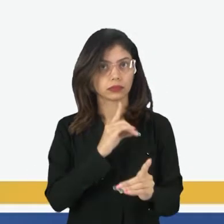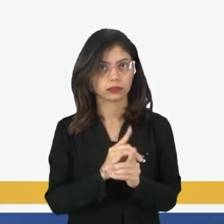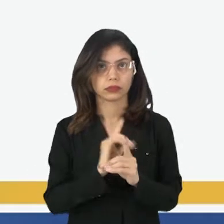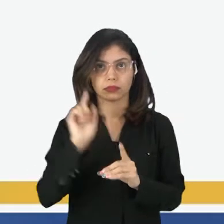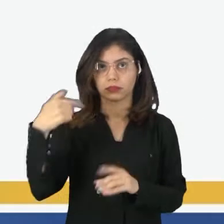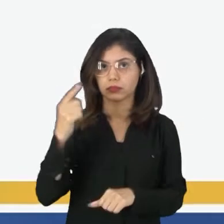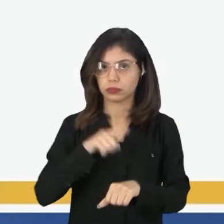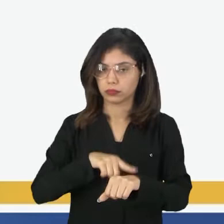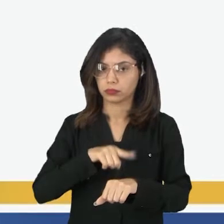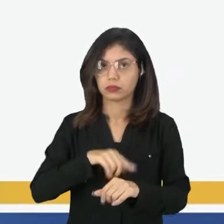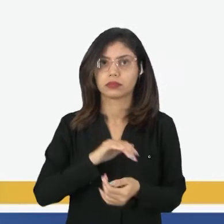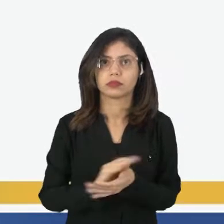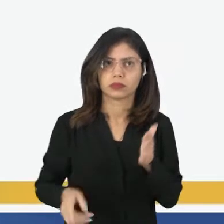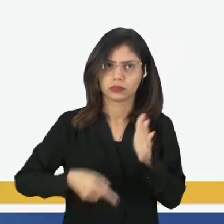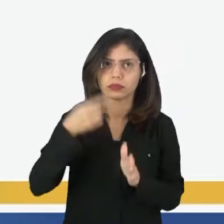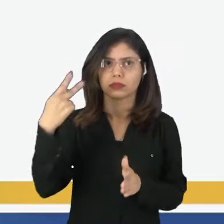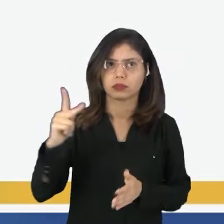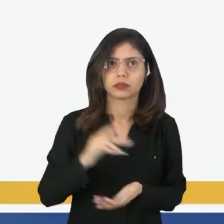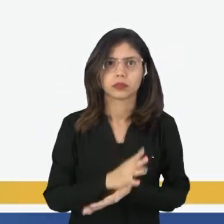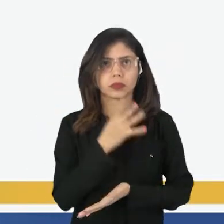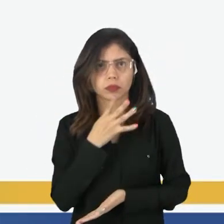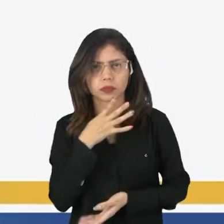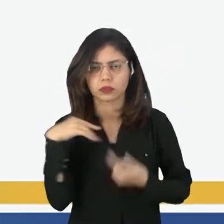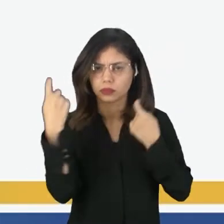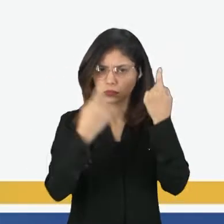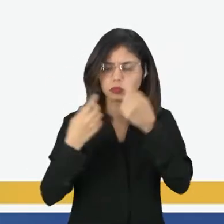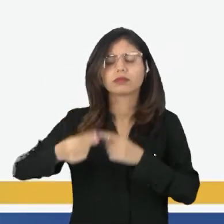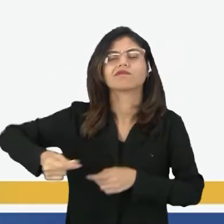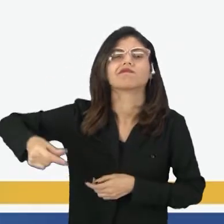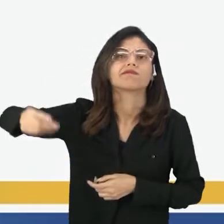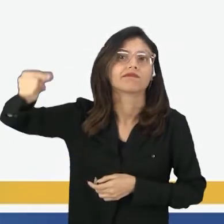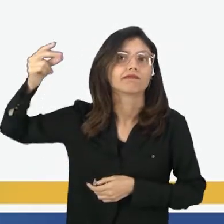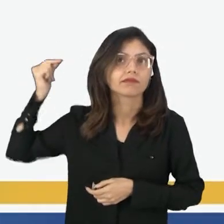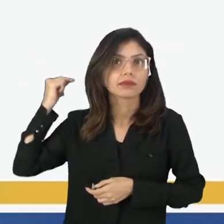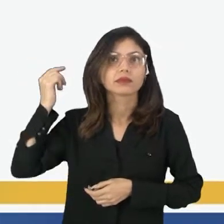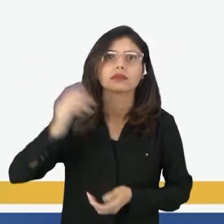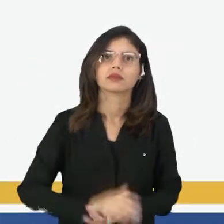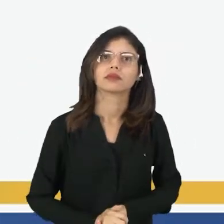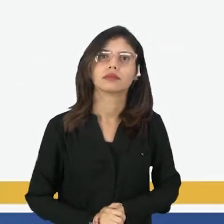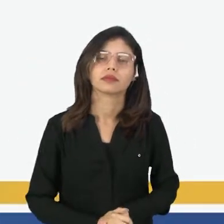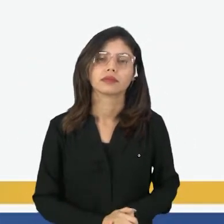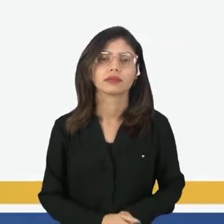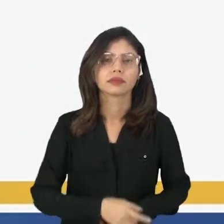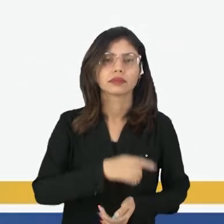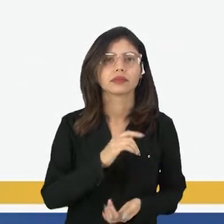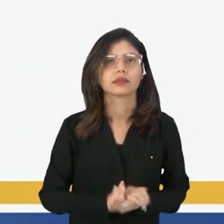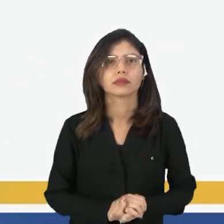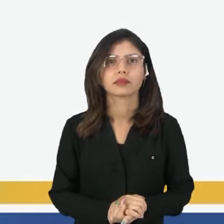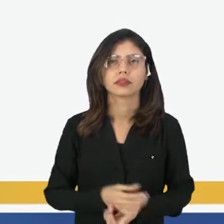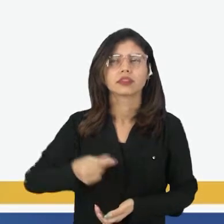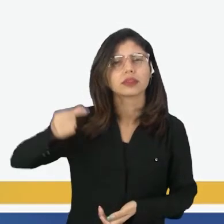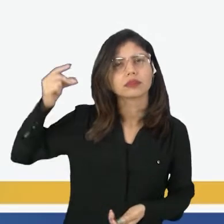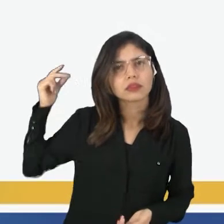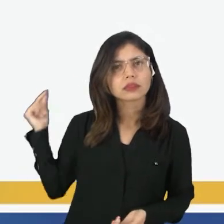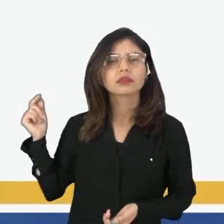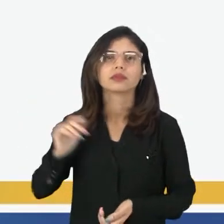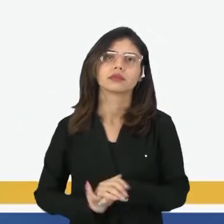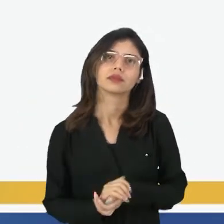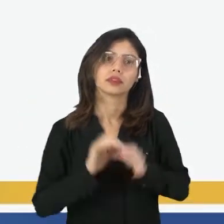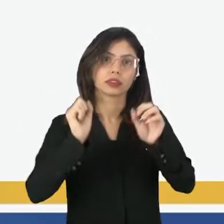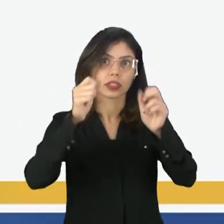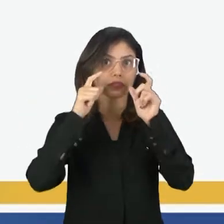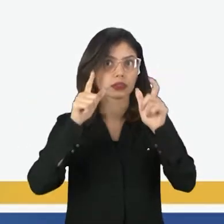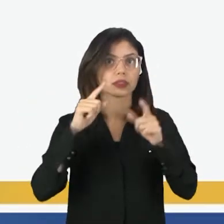possibilitam identificar esse tempo. Uma delas é a conhecida expressão, era uma vez. Muitas vezes a gente vê isso, né? Era uma vez. Então